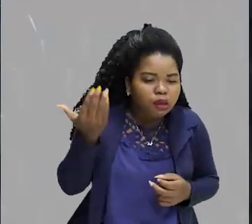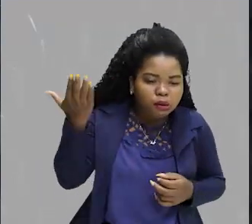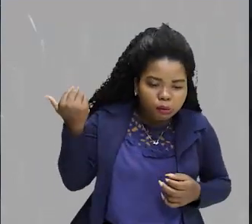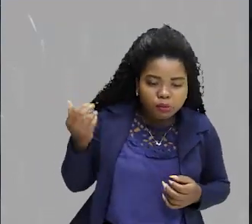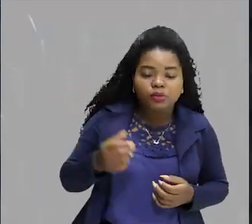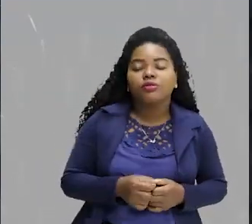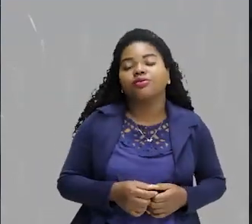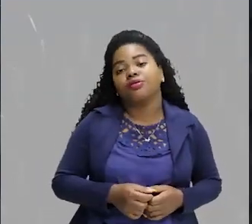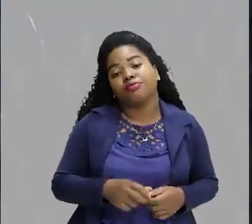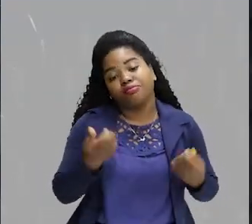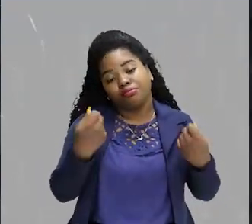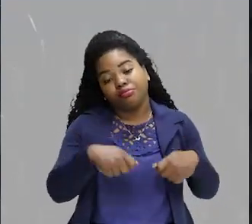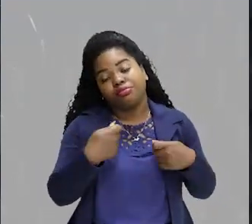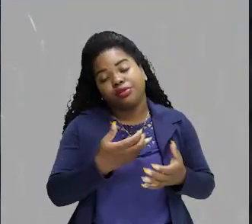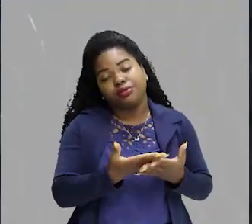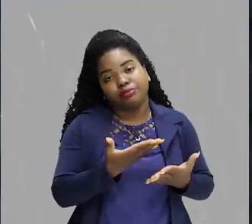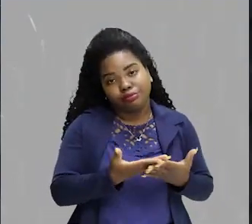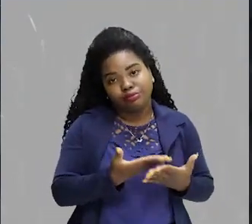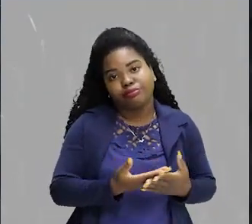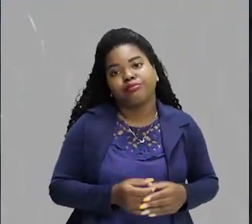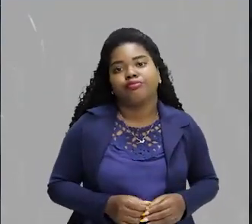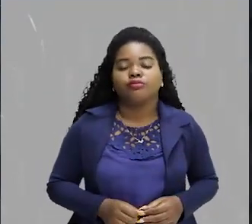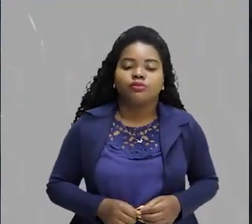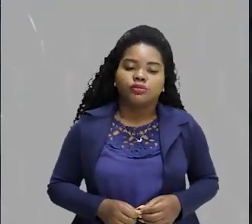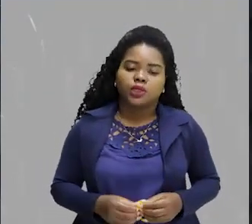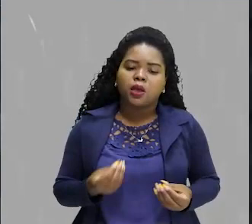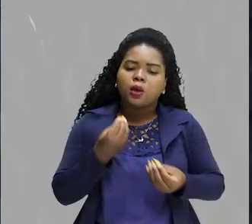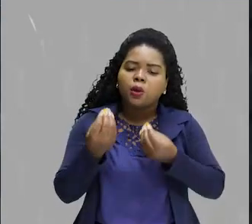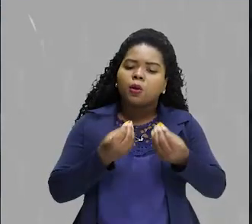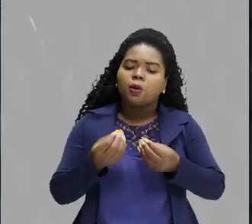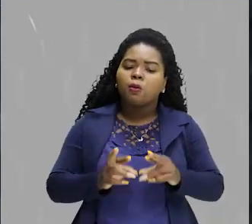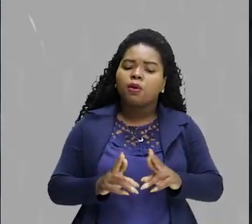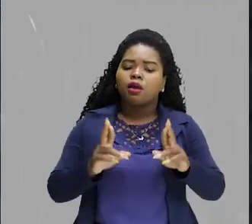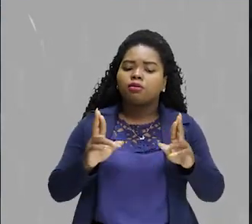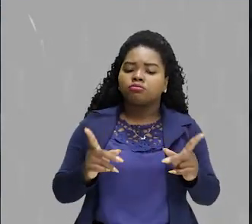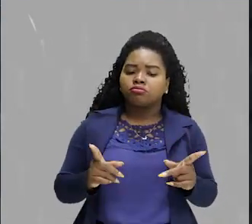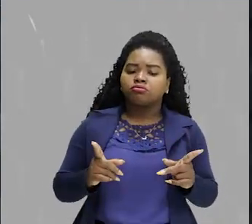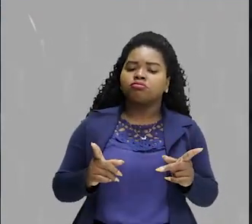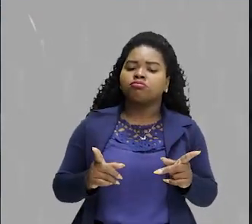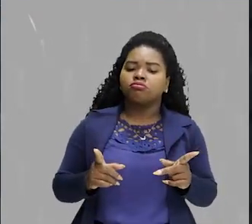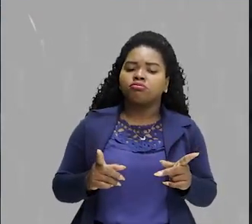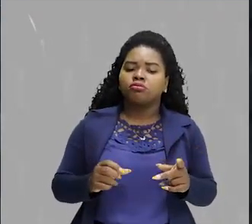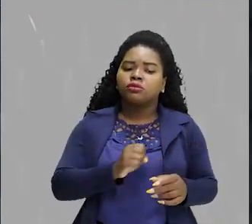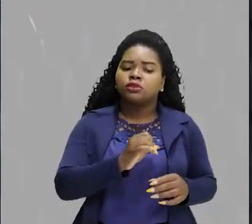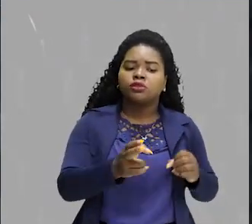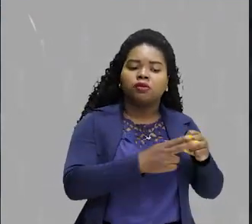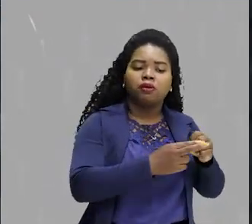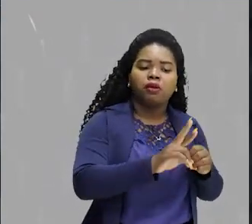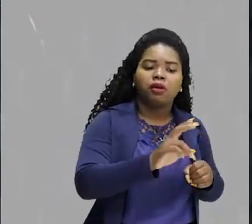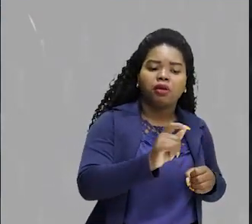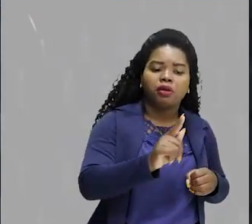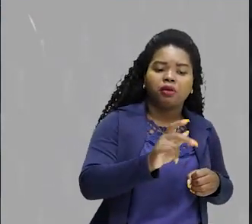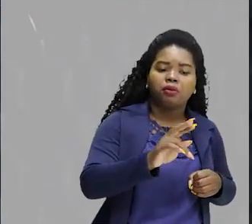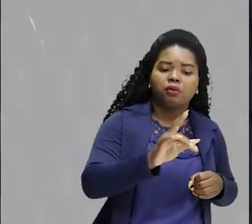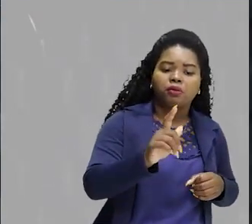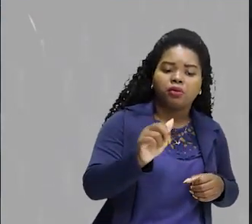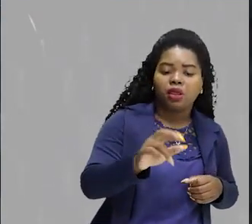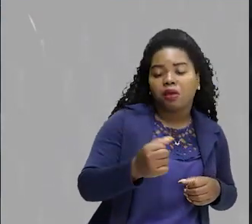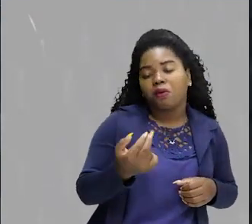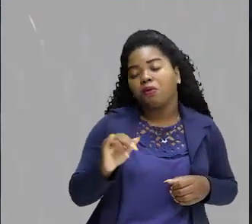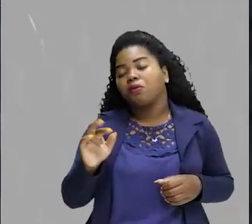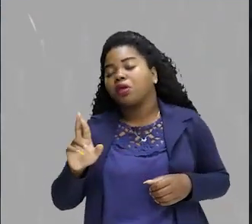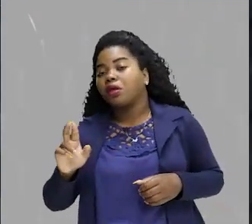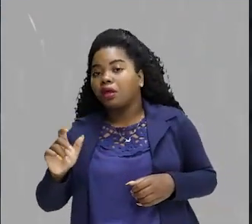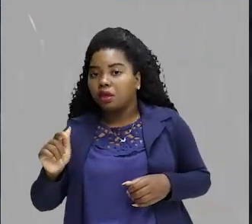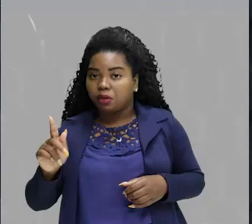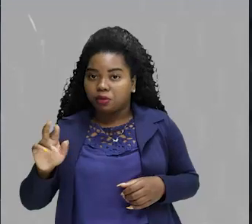da consulta, certo? Como que eu sei a diferença, professora, se um verbo é regular ou irregular? Não tem regrinha. Esse